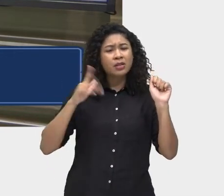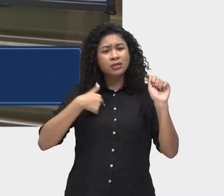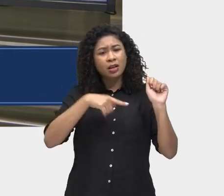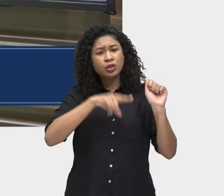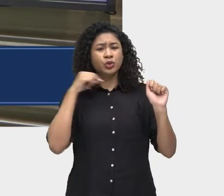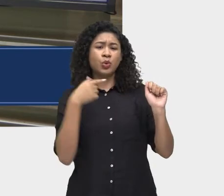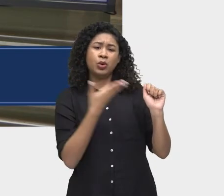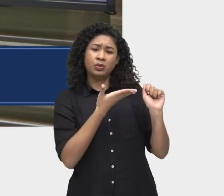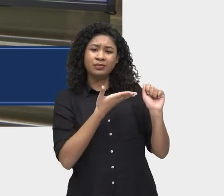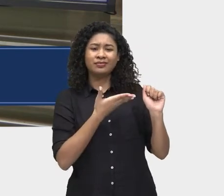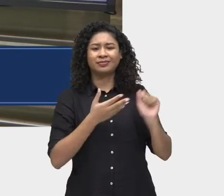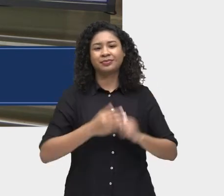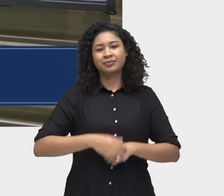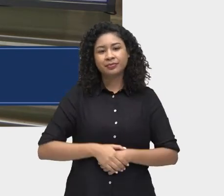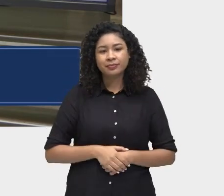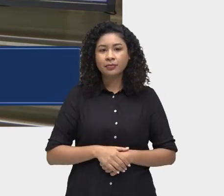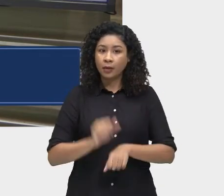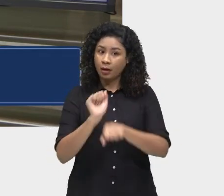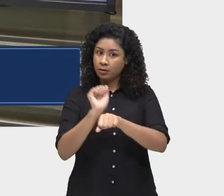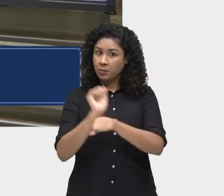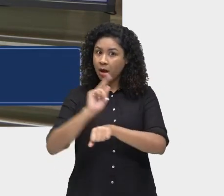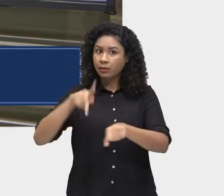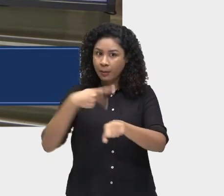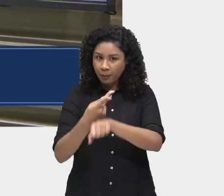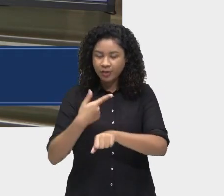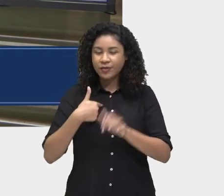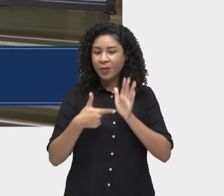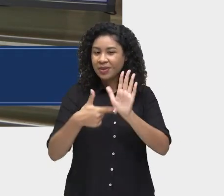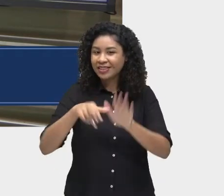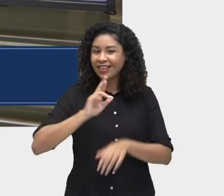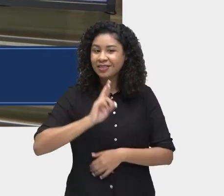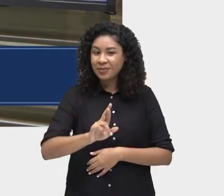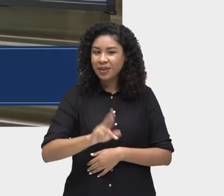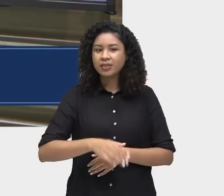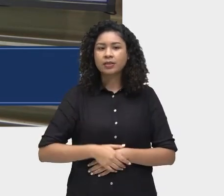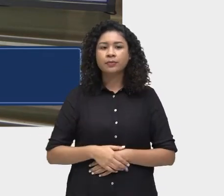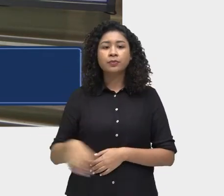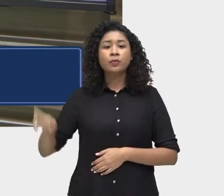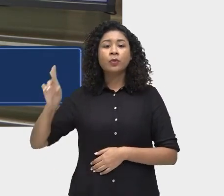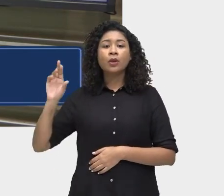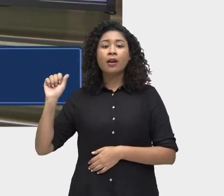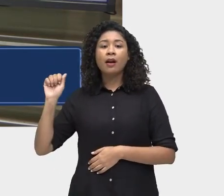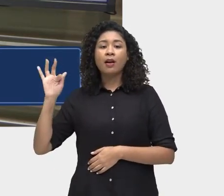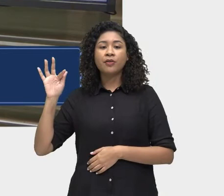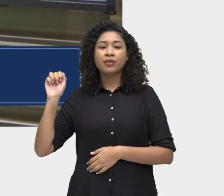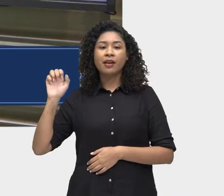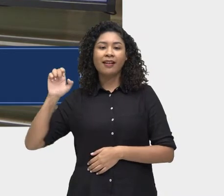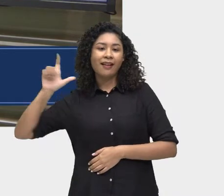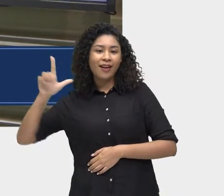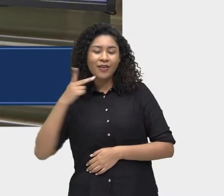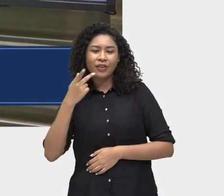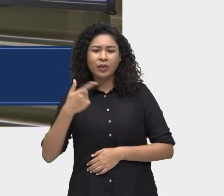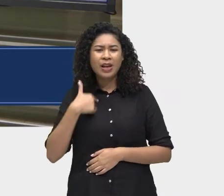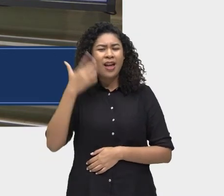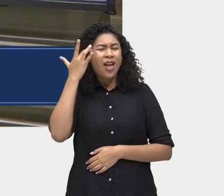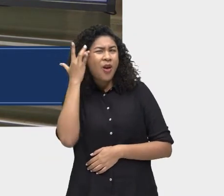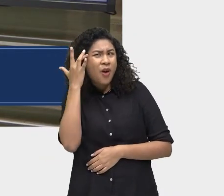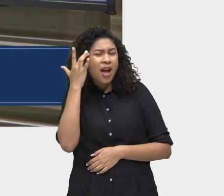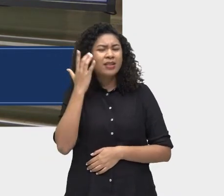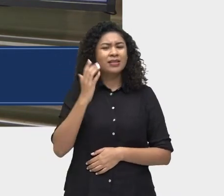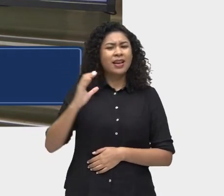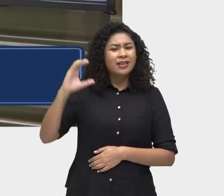vai já conferir a nossa questão de número 3. E o Rafael, que disse: eu acho que é a letra C. Vocês acordaram hoje em dúvida,